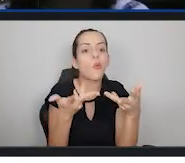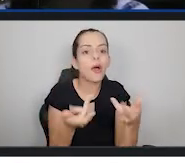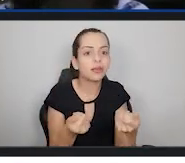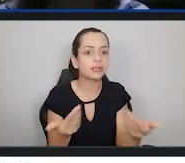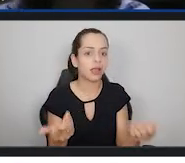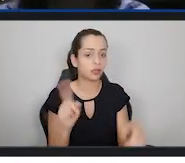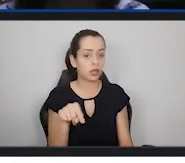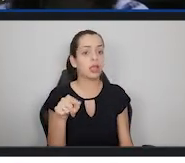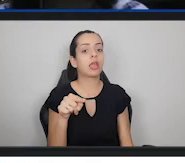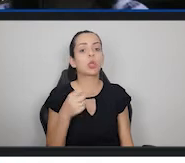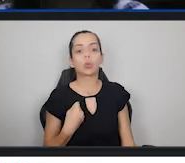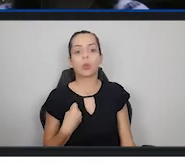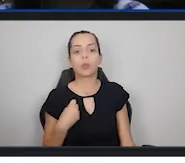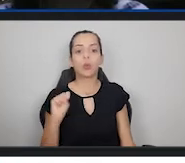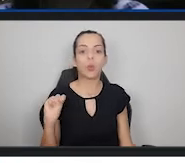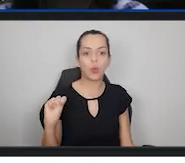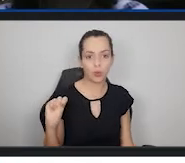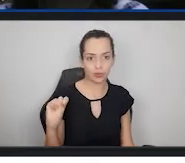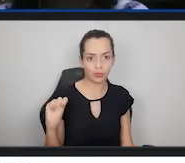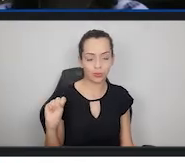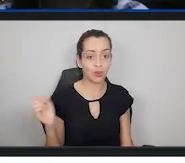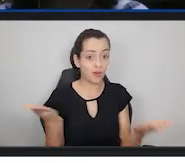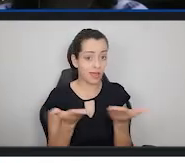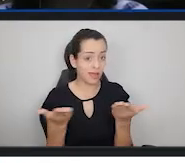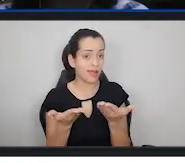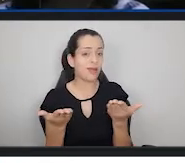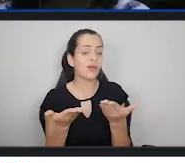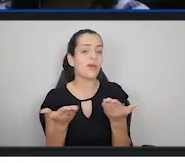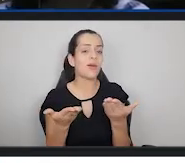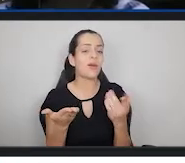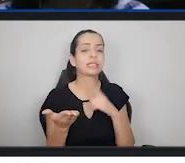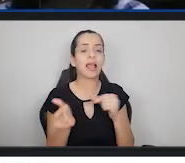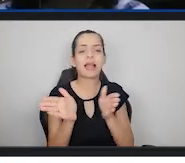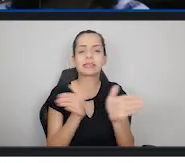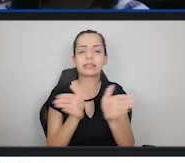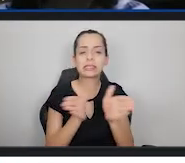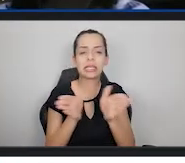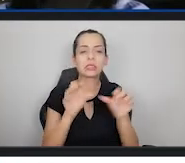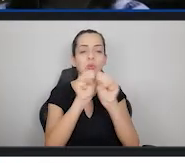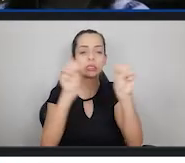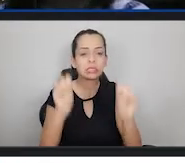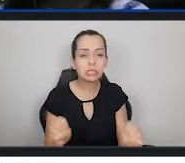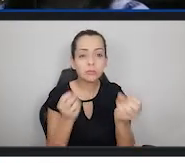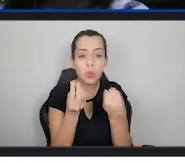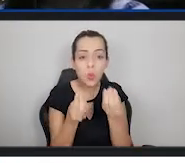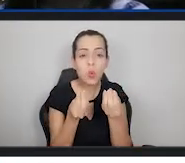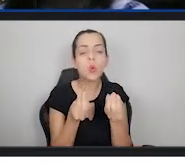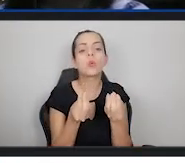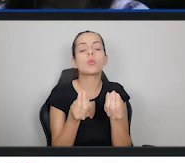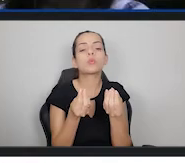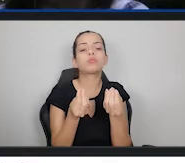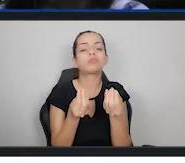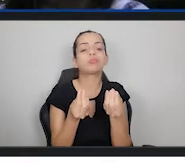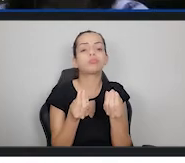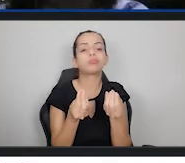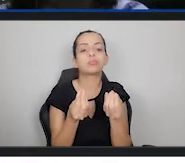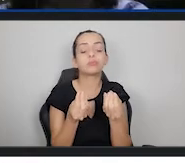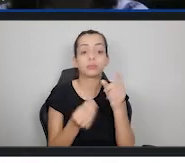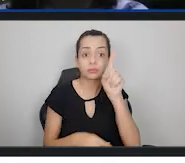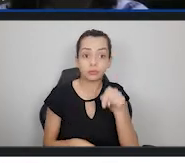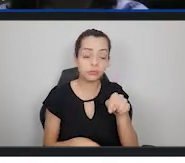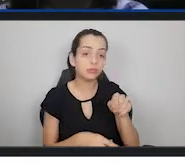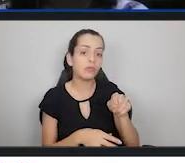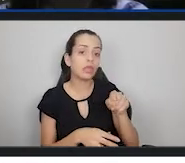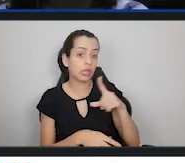vista de qualidade, por exemplo. Tem o PRODIST número 8. Agora está em alta a questão de acesso ao sistema,